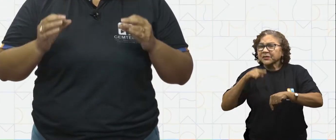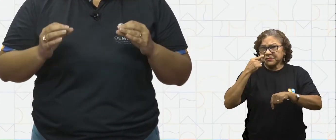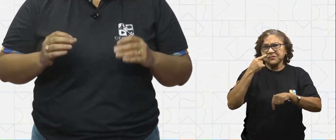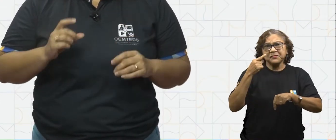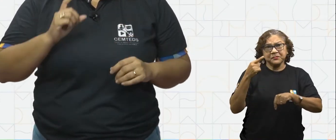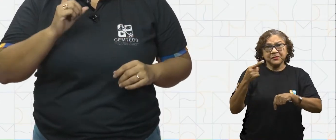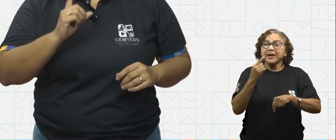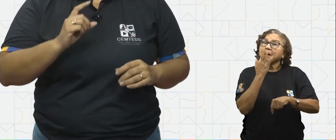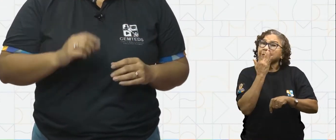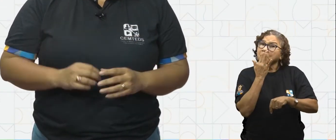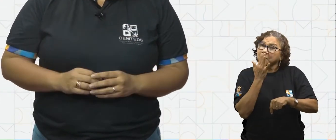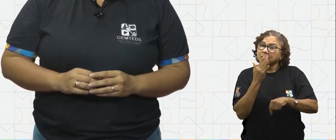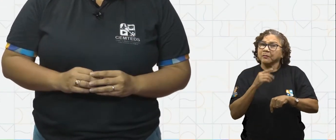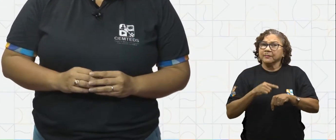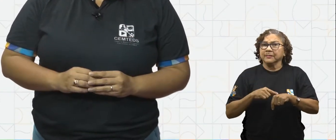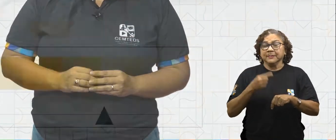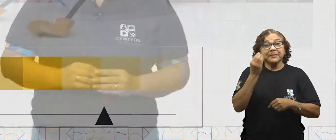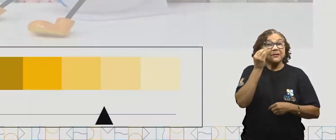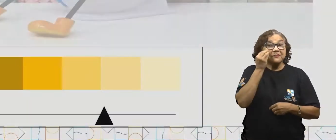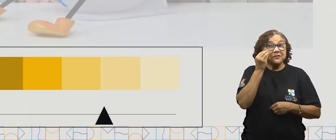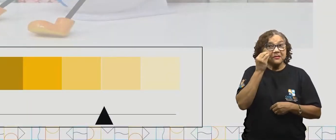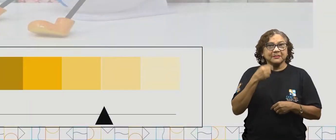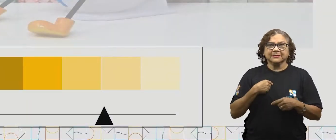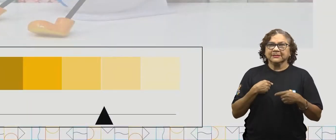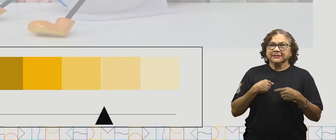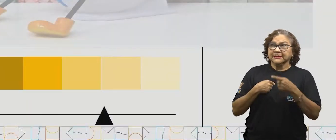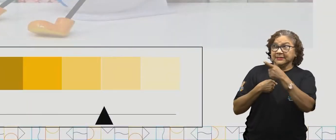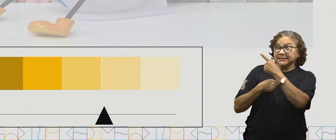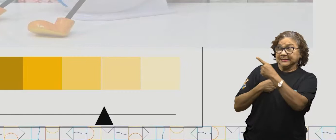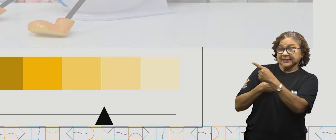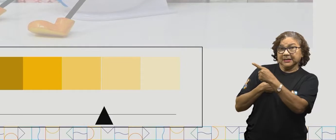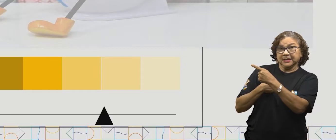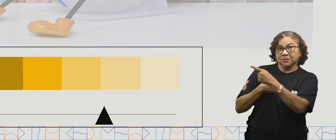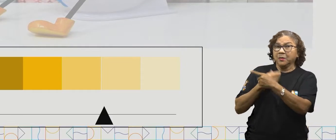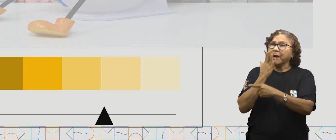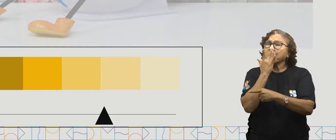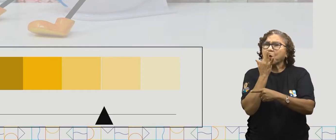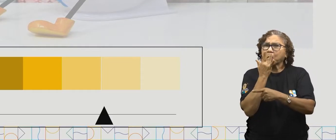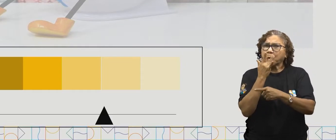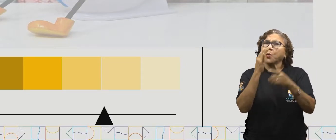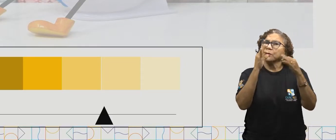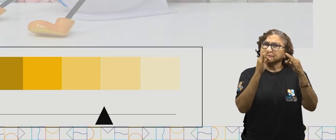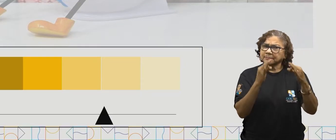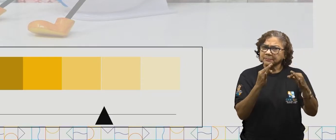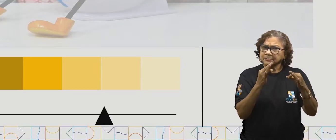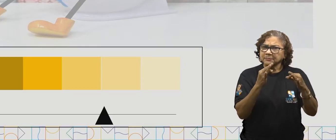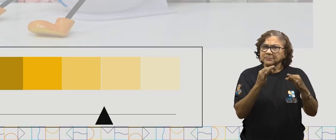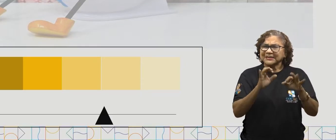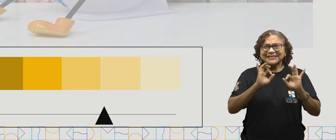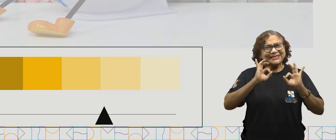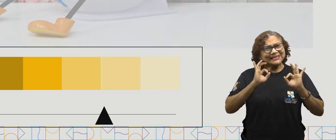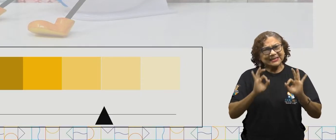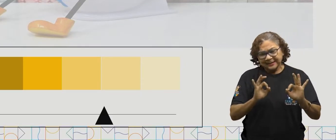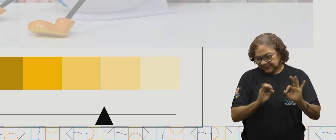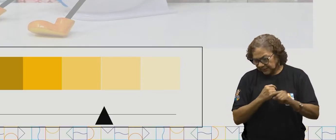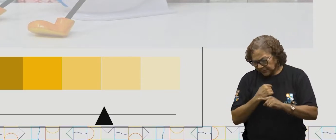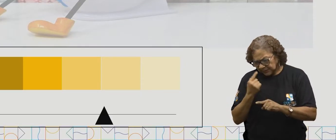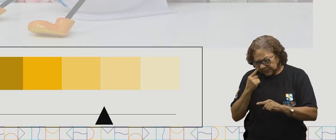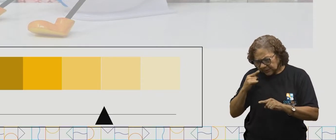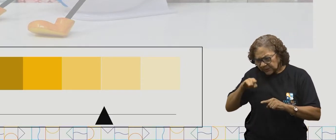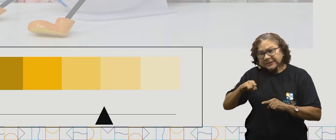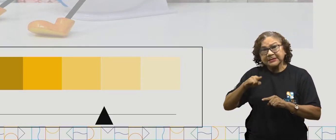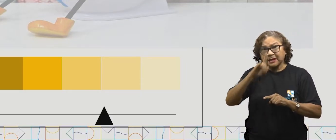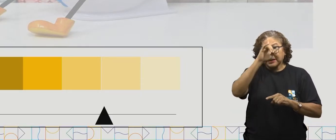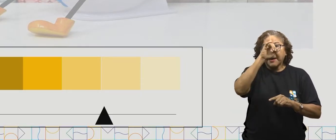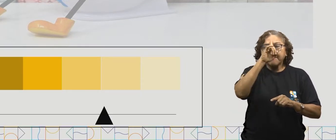água ideal para o seu corpo. A cor ideal da urina é amarelo clara. Caso a